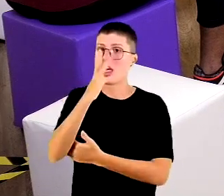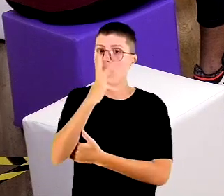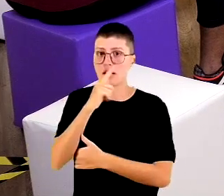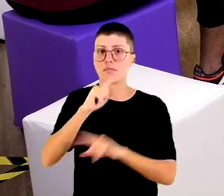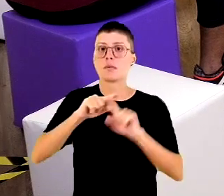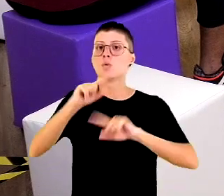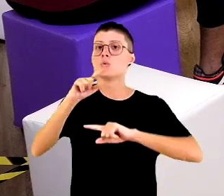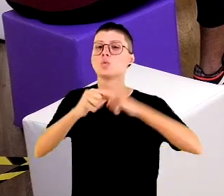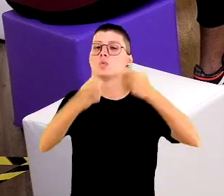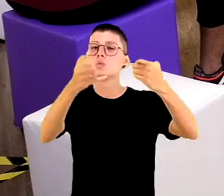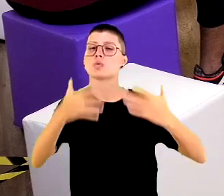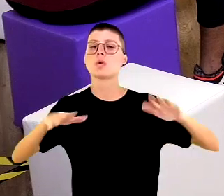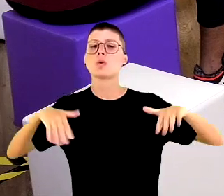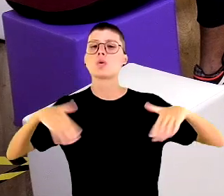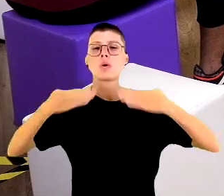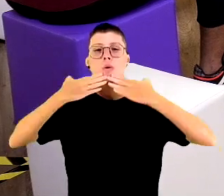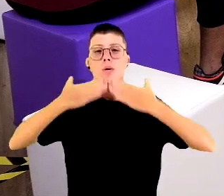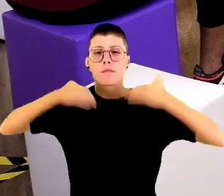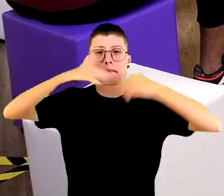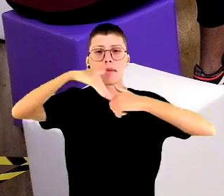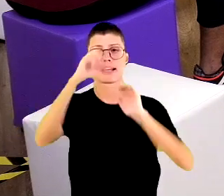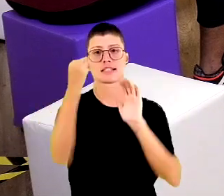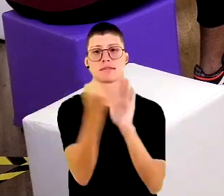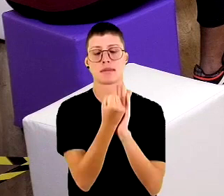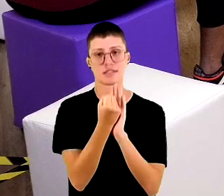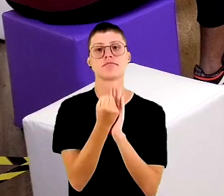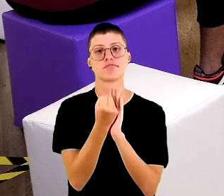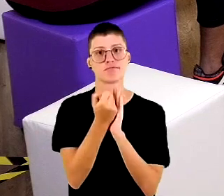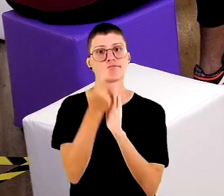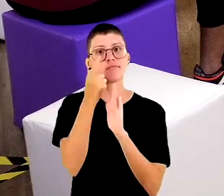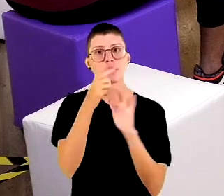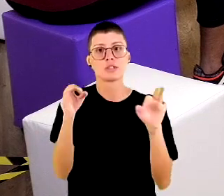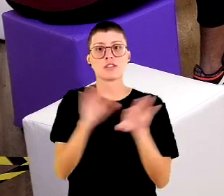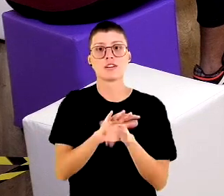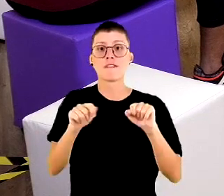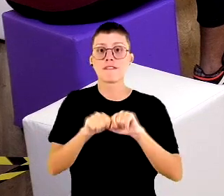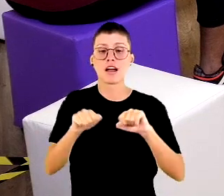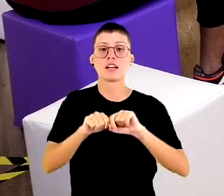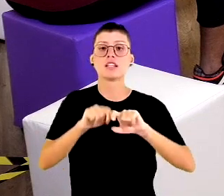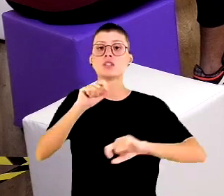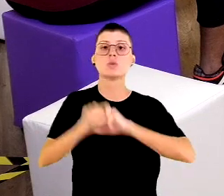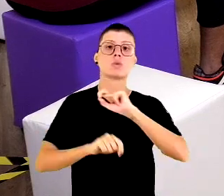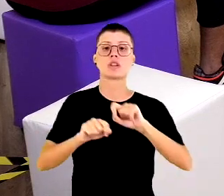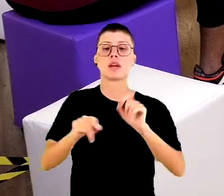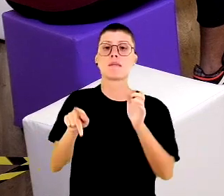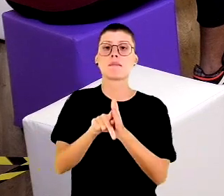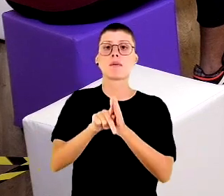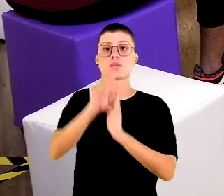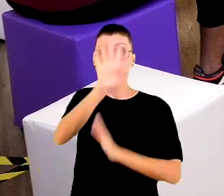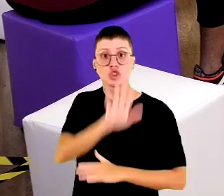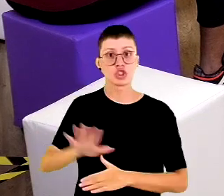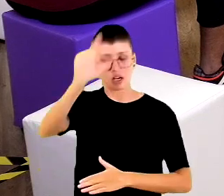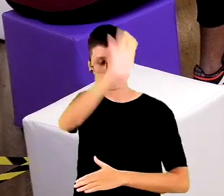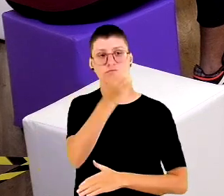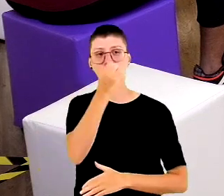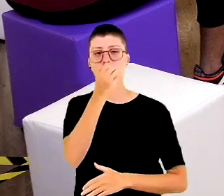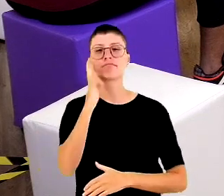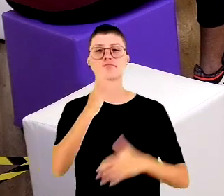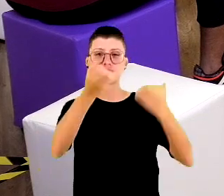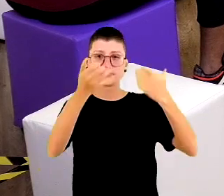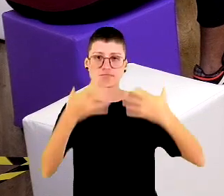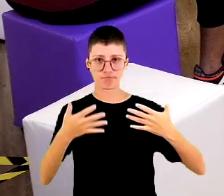quais foram os marcos chaves para chegar no estágio hoje da Thrive e quais são os planos para o futuro. Legal. Acho que o desafio